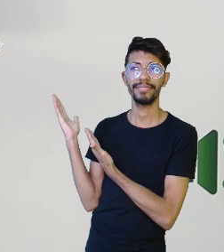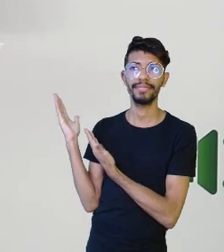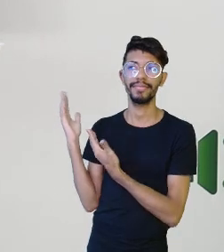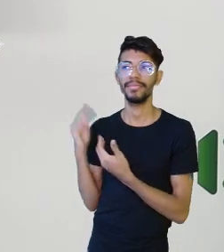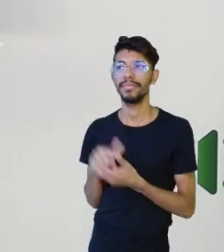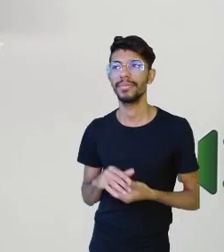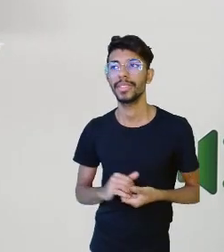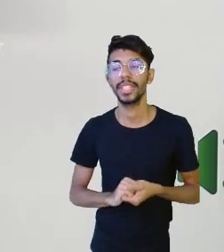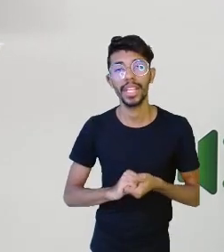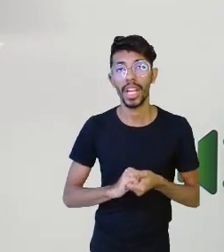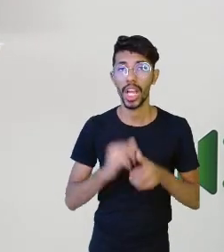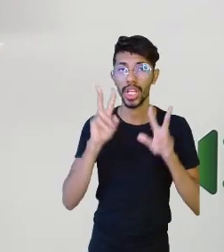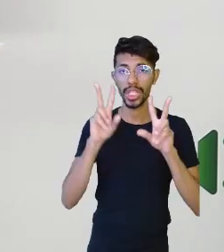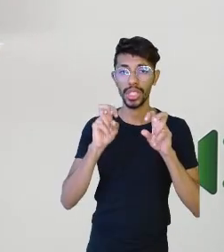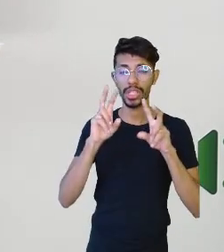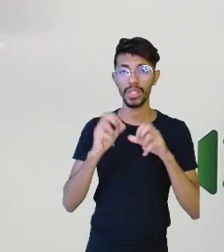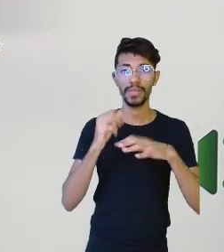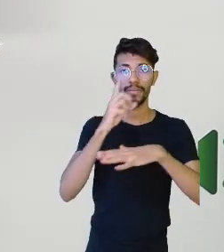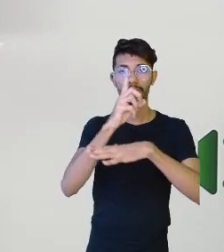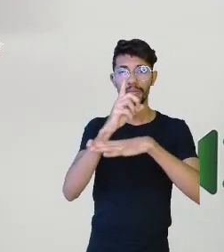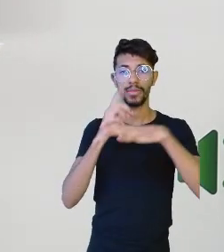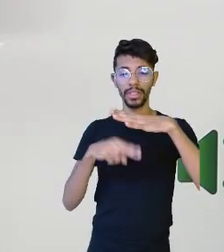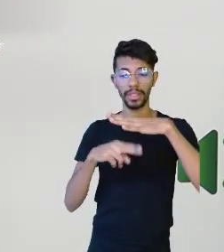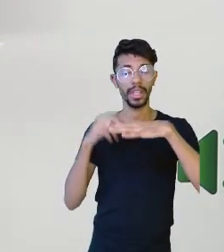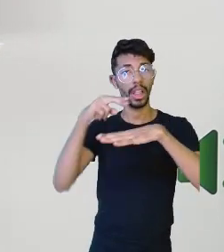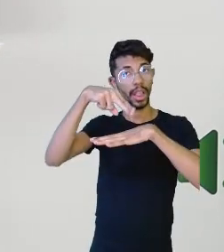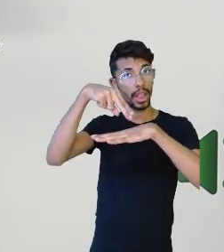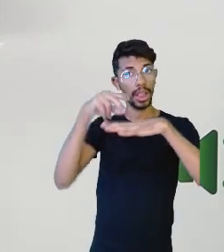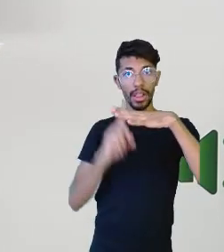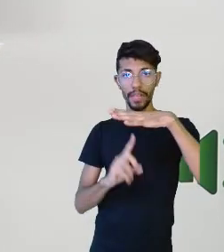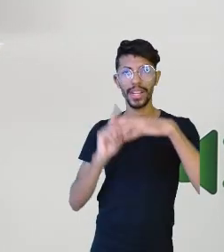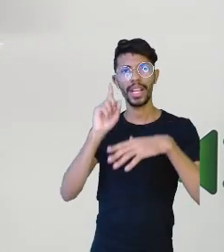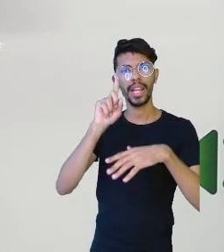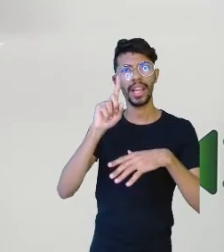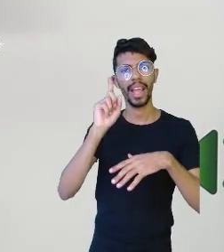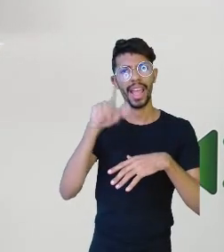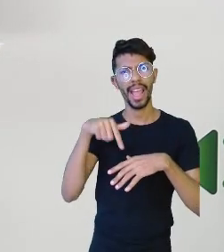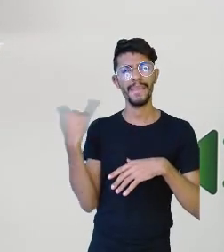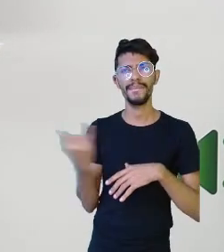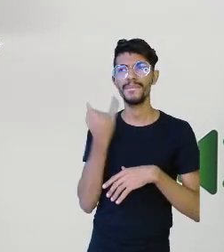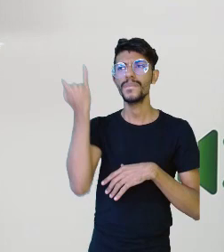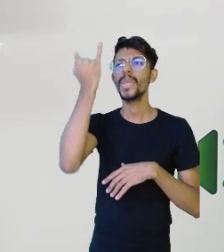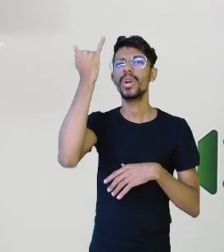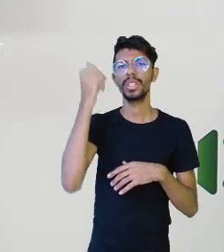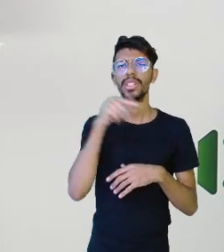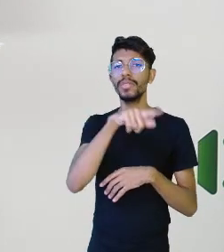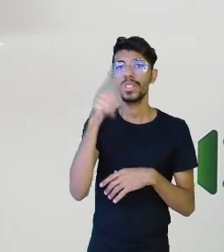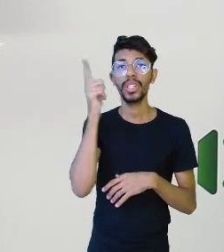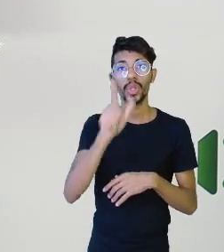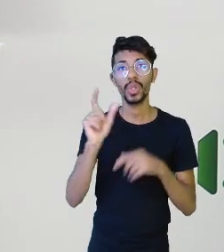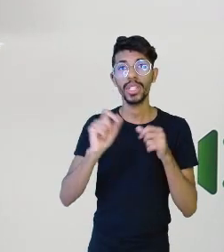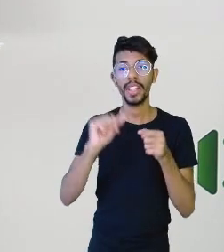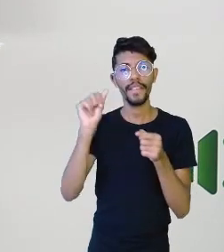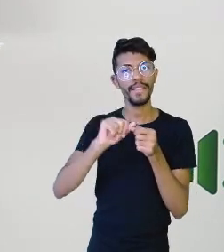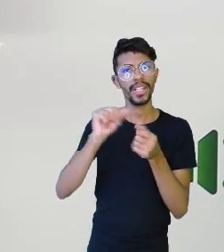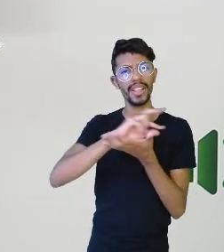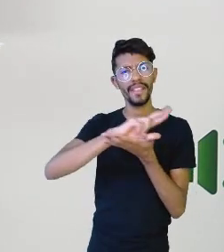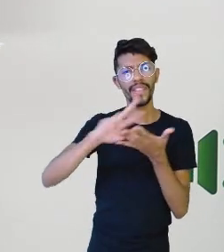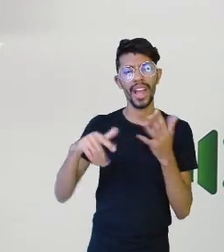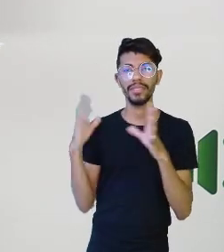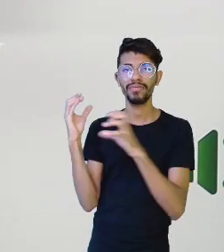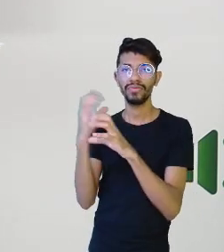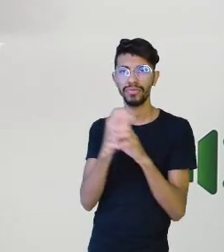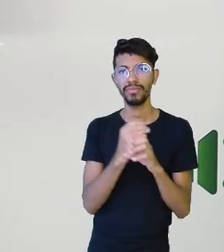Essa questão de adição de fração é muito importante para que você consiga realizar várias